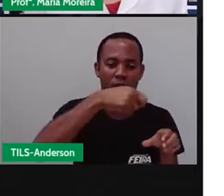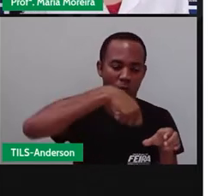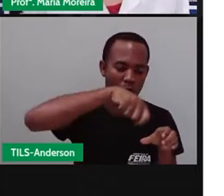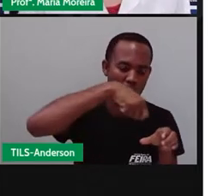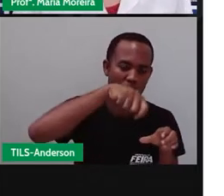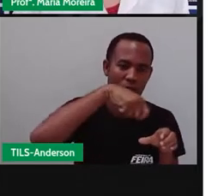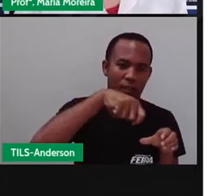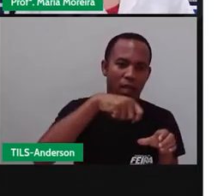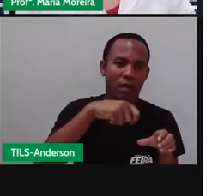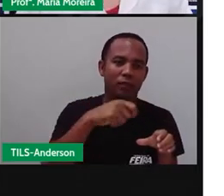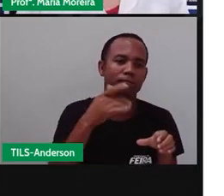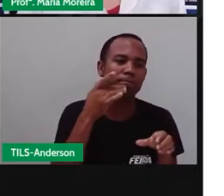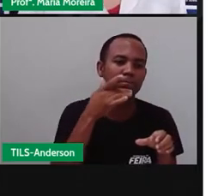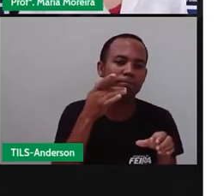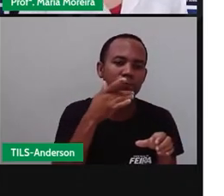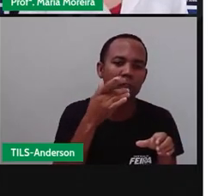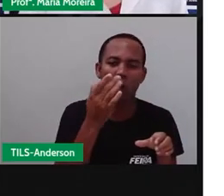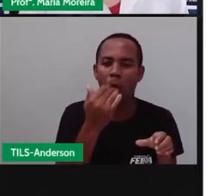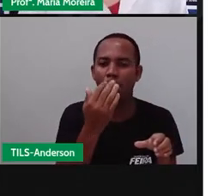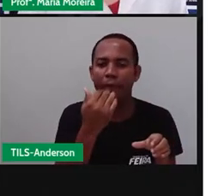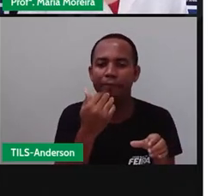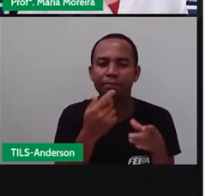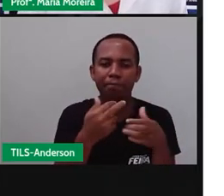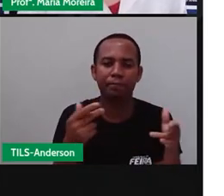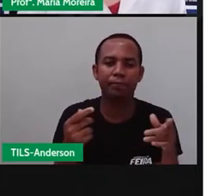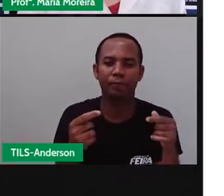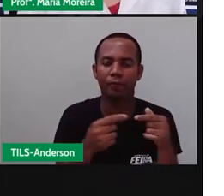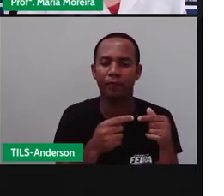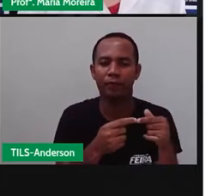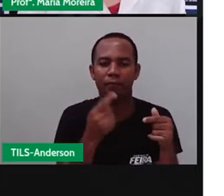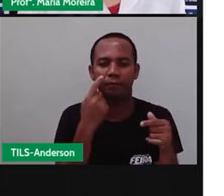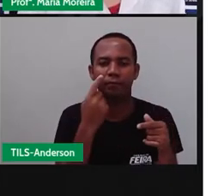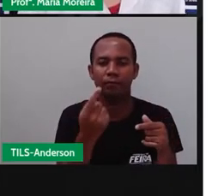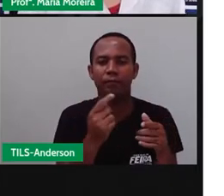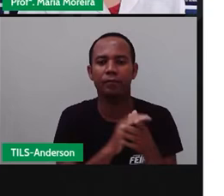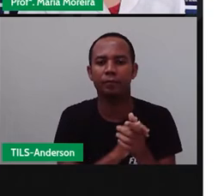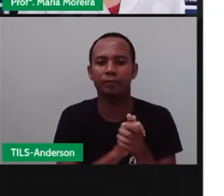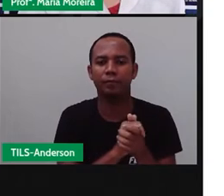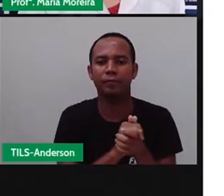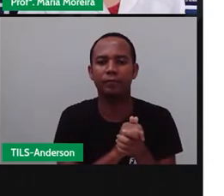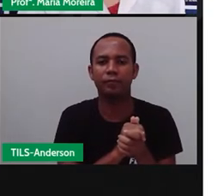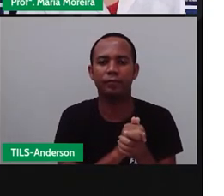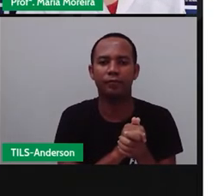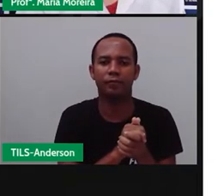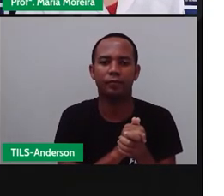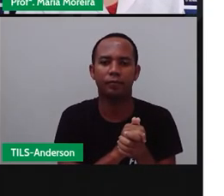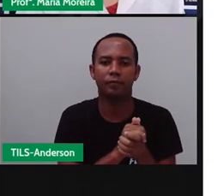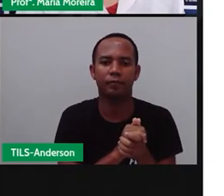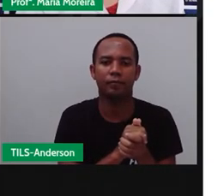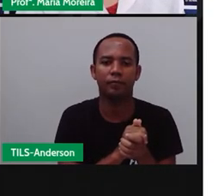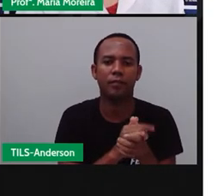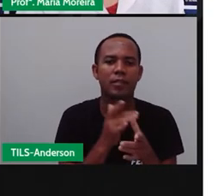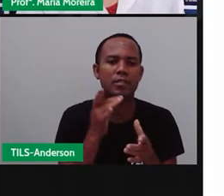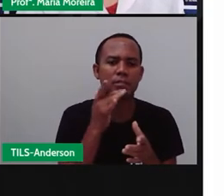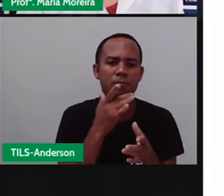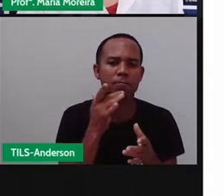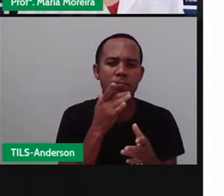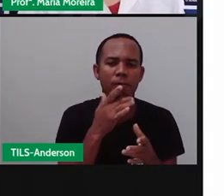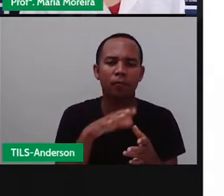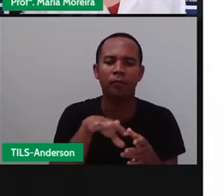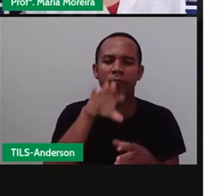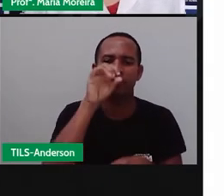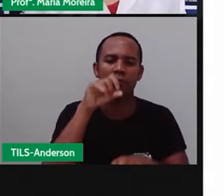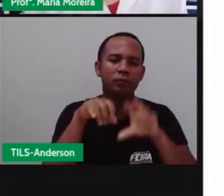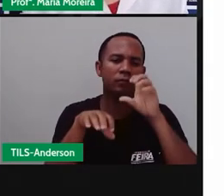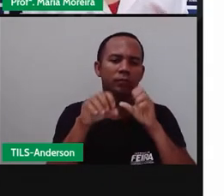À nossa agricultura, né? Que inclusive falamos aí na nossa aula anterior. Sabores e cheiros